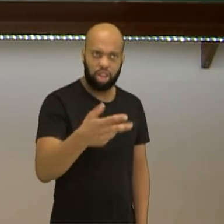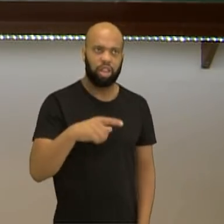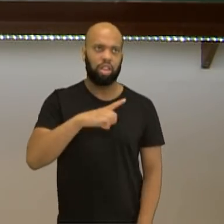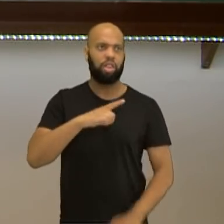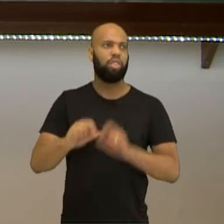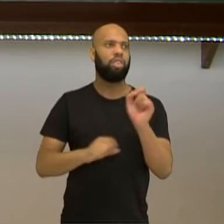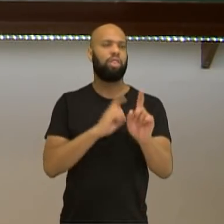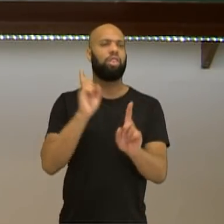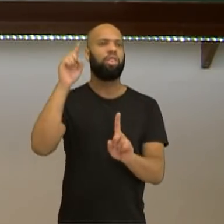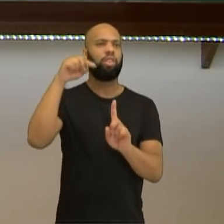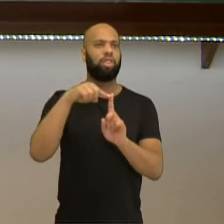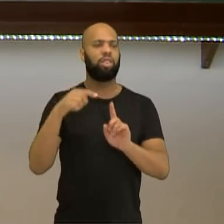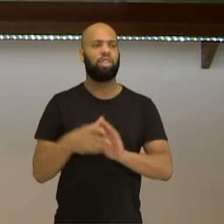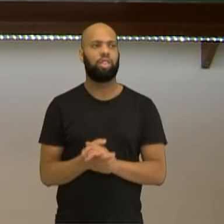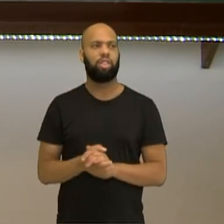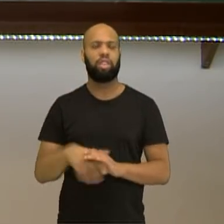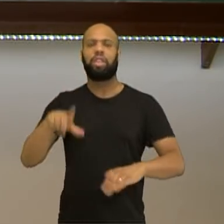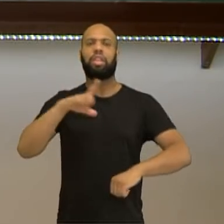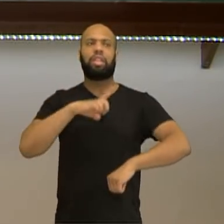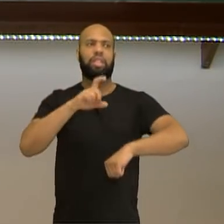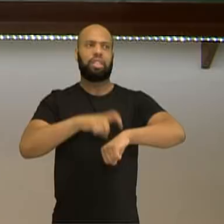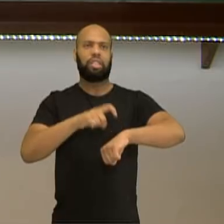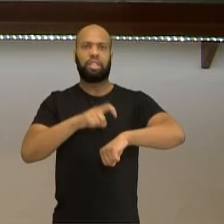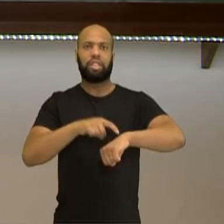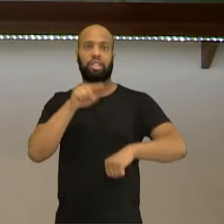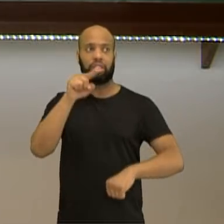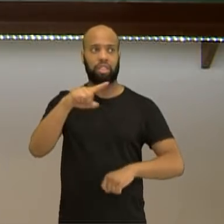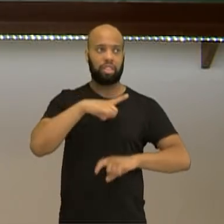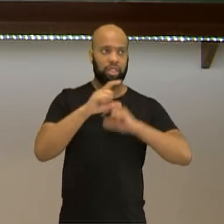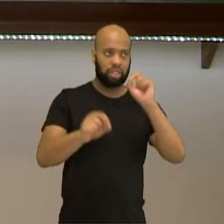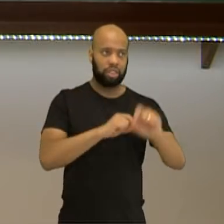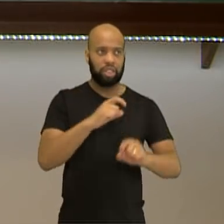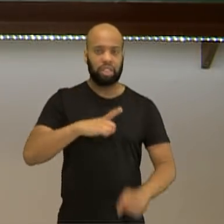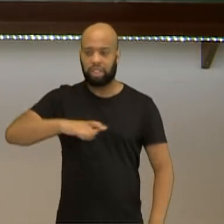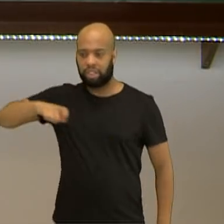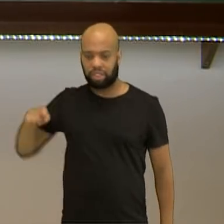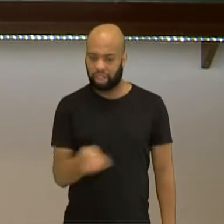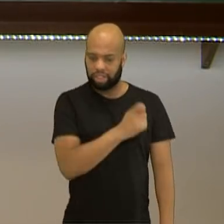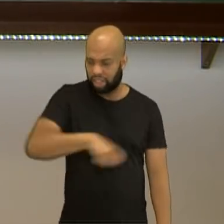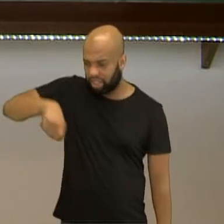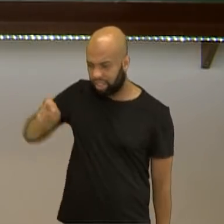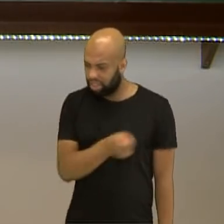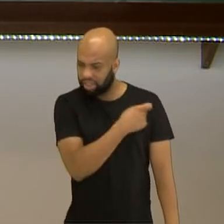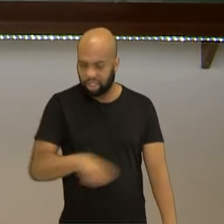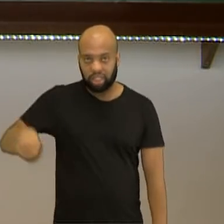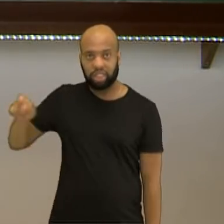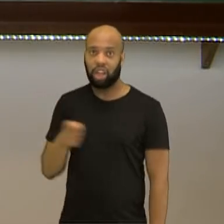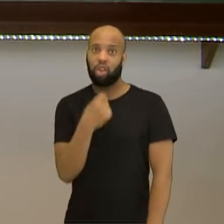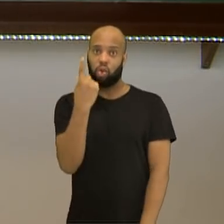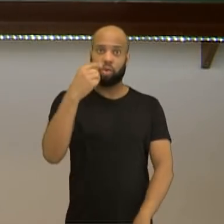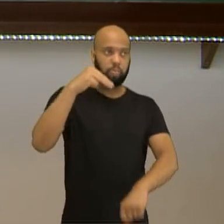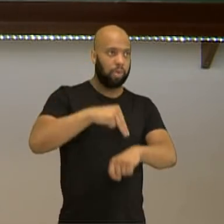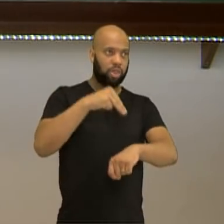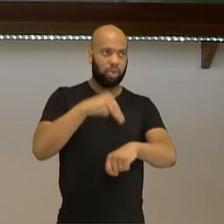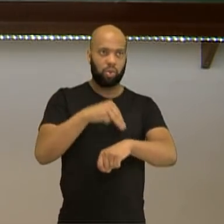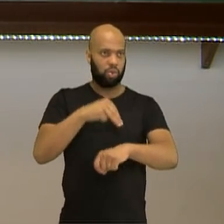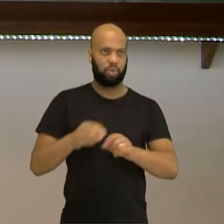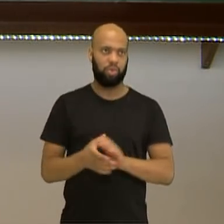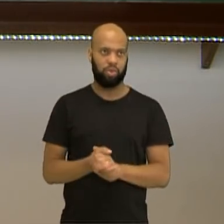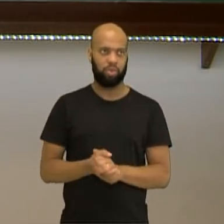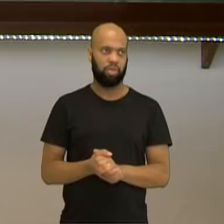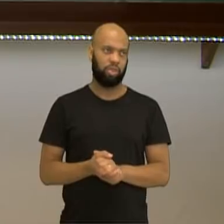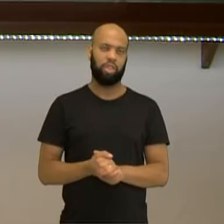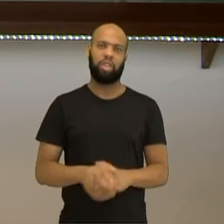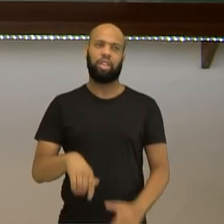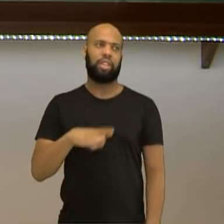ele vai ter o tempo que você tem que ter tantas tacadas em 1 minuto, né? Em 1 minuto